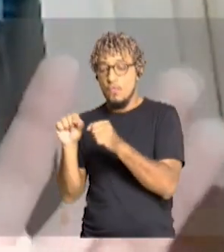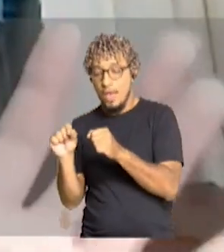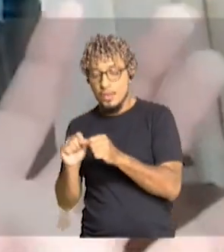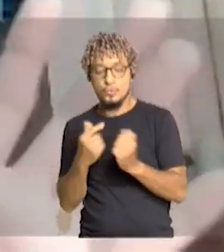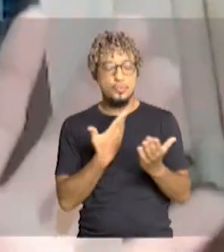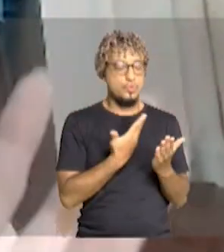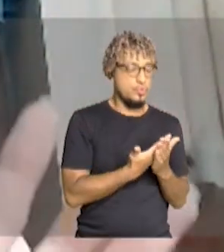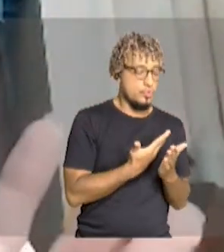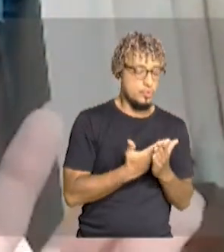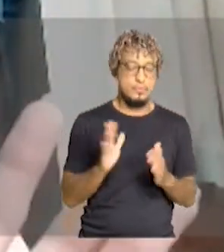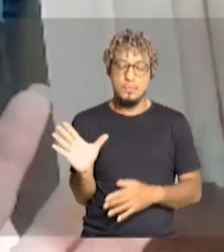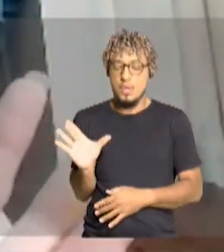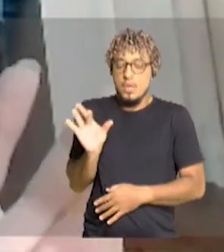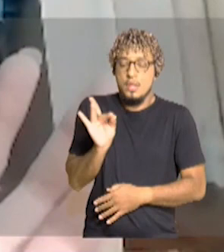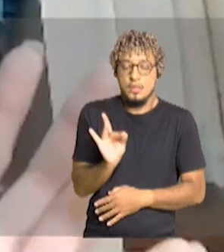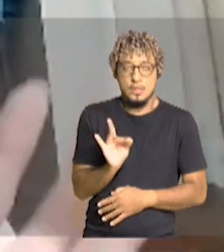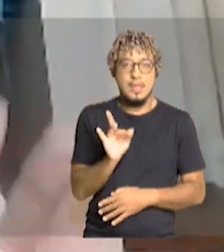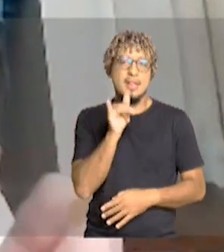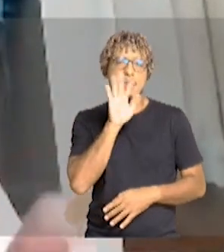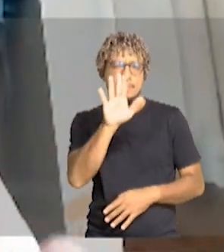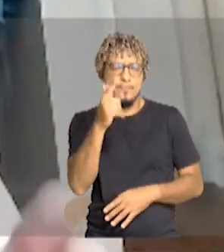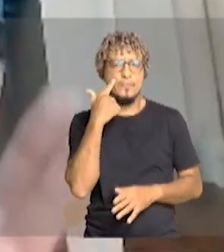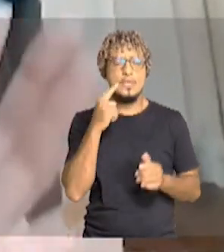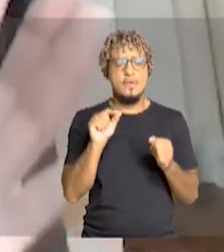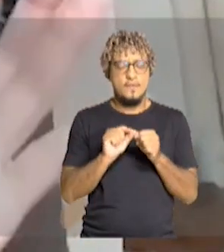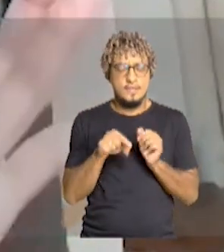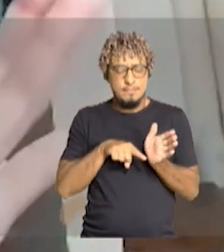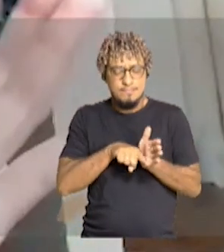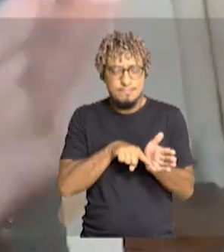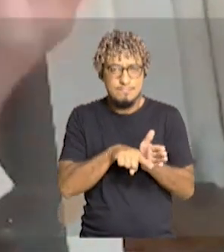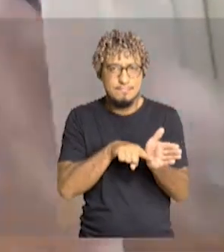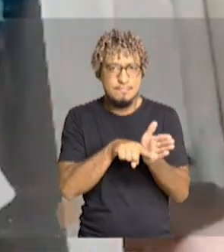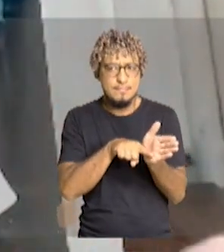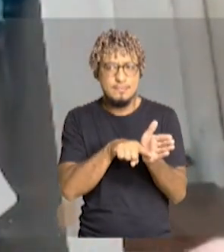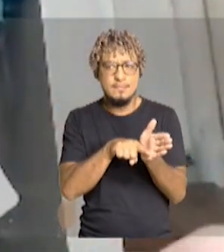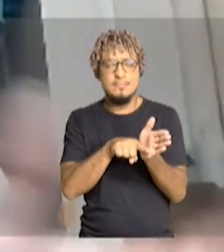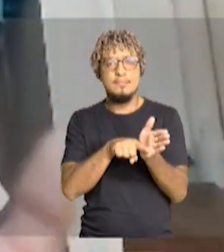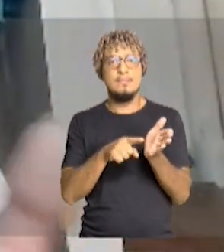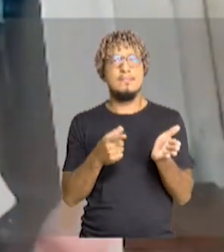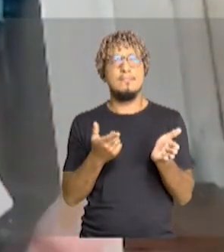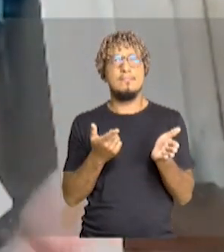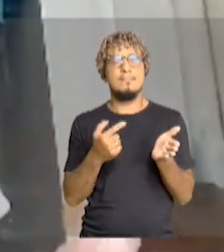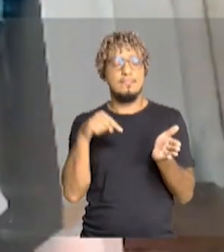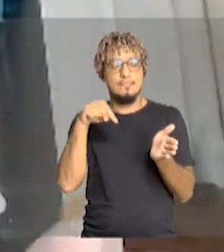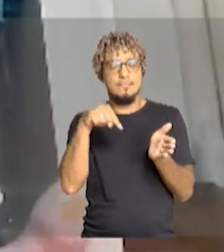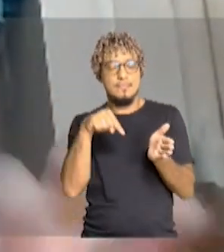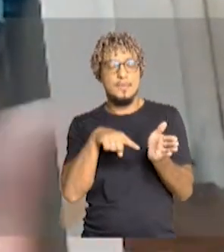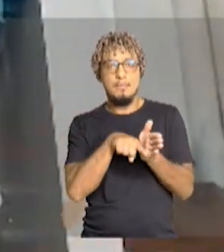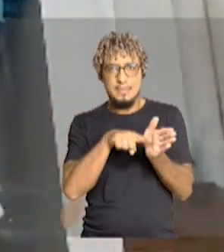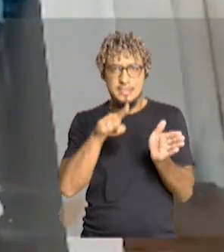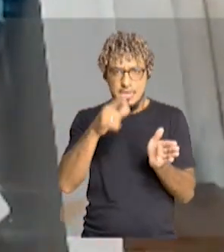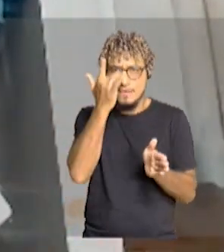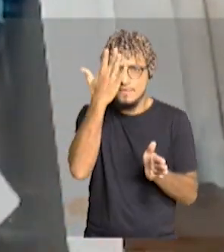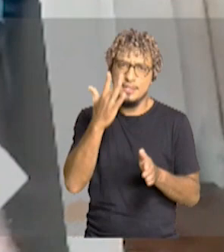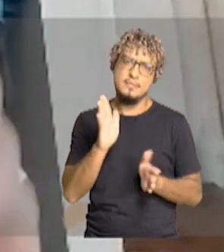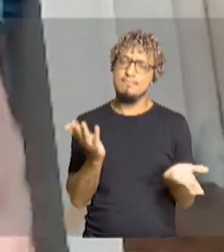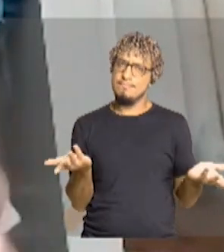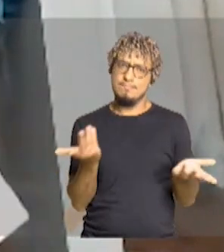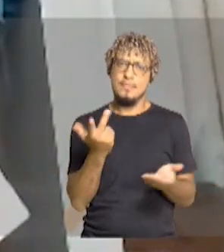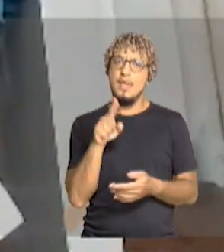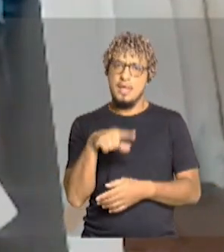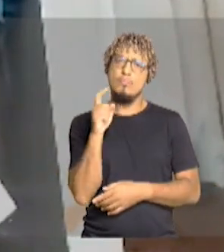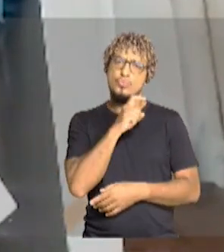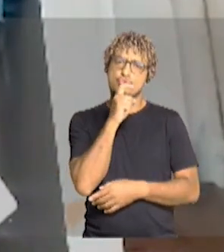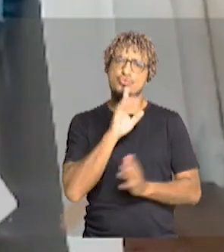porque se eu falar que fazer entre gestão científica de pesquisar que pesquisar e fácil vou estar mentindo